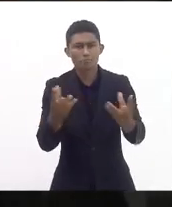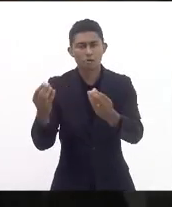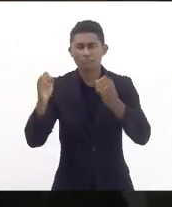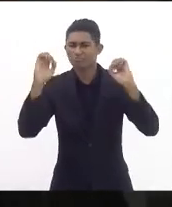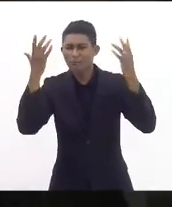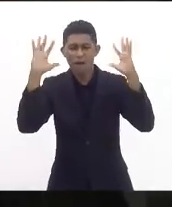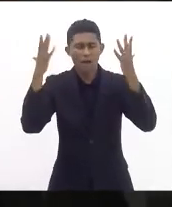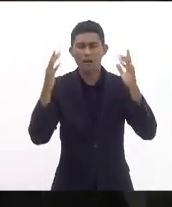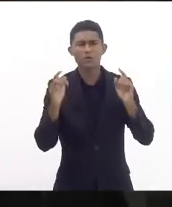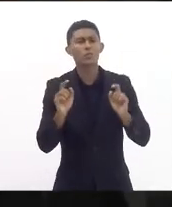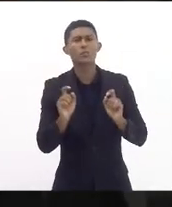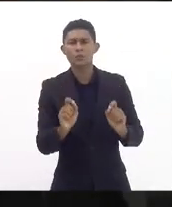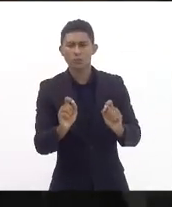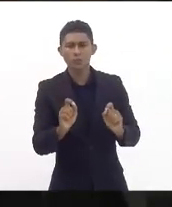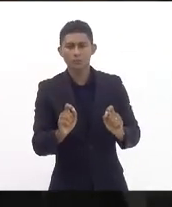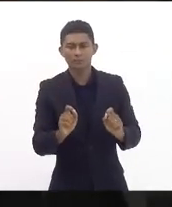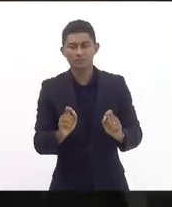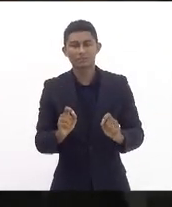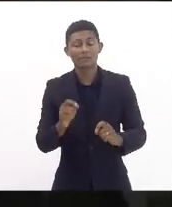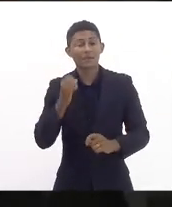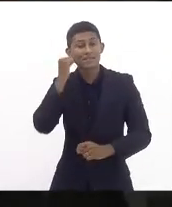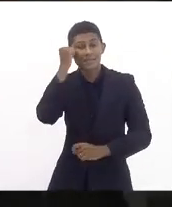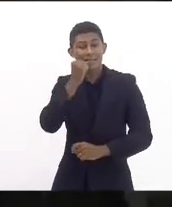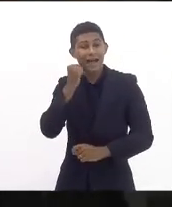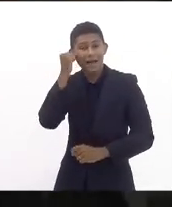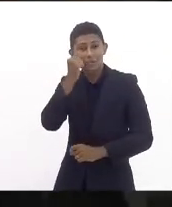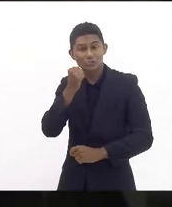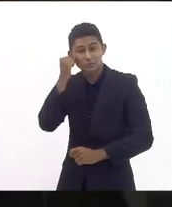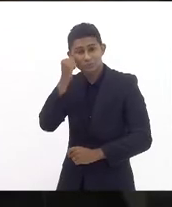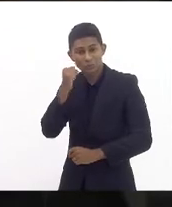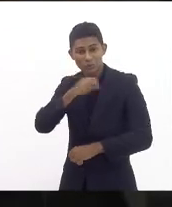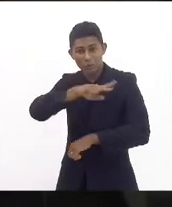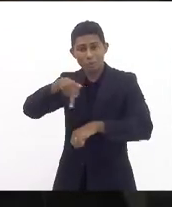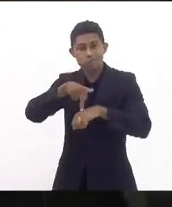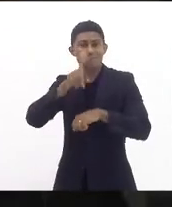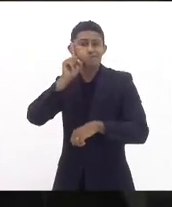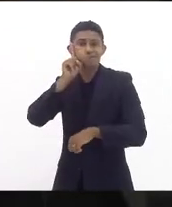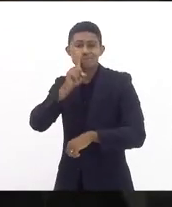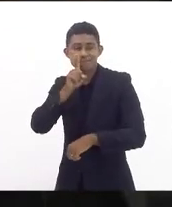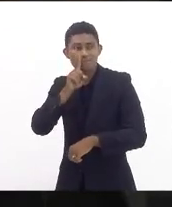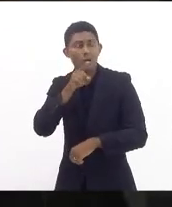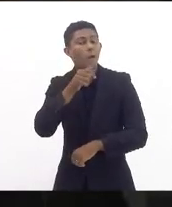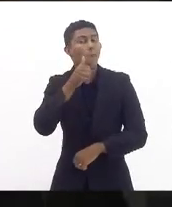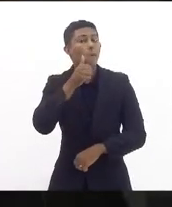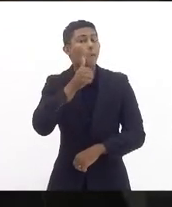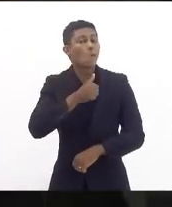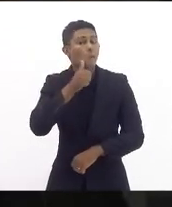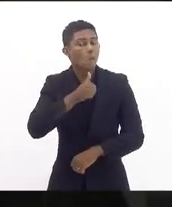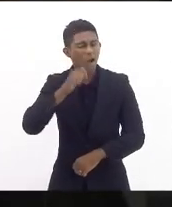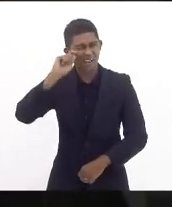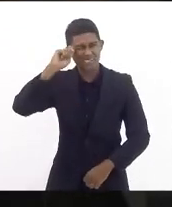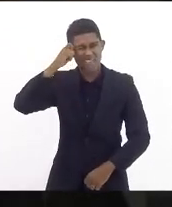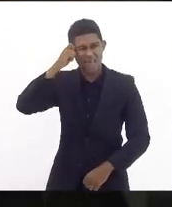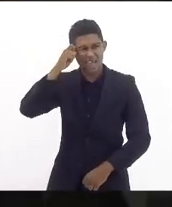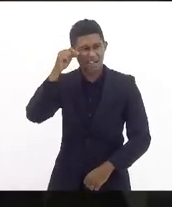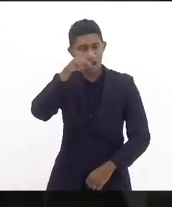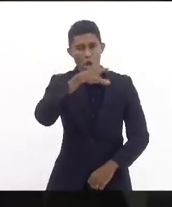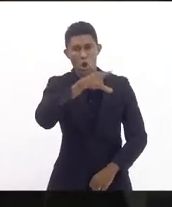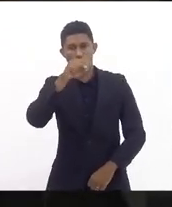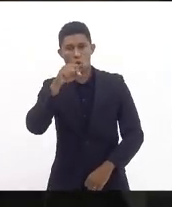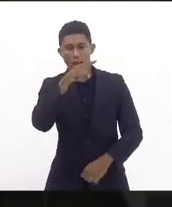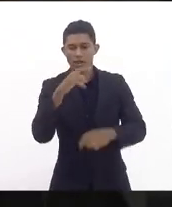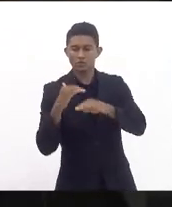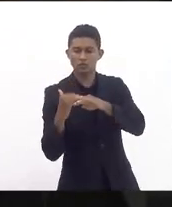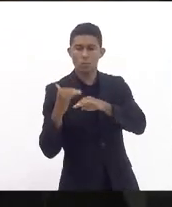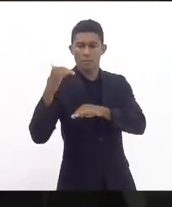escolha pelo Senado americano de uma juiz negra para Suprema